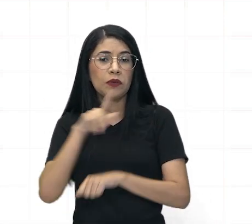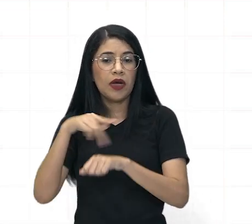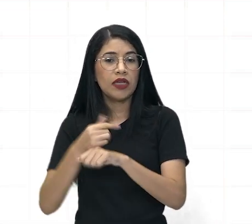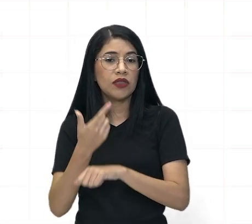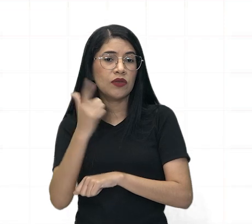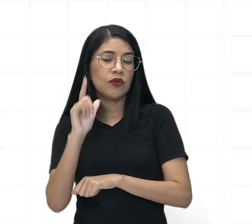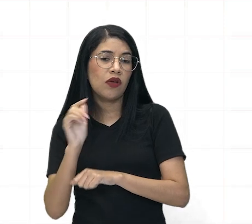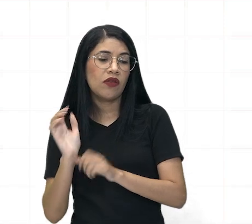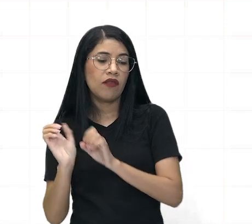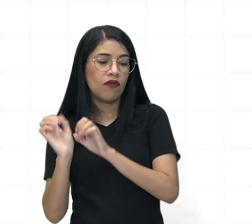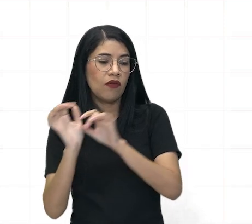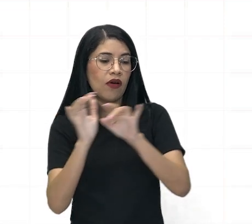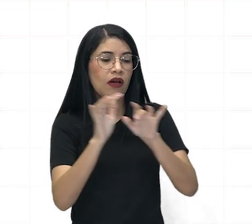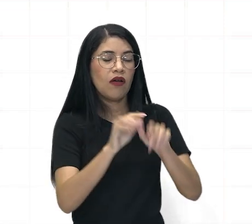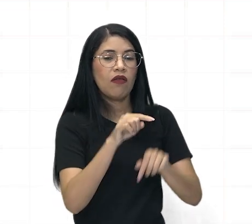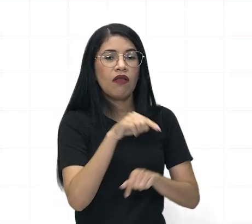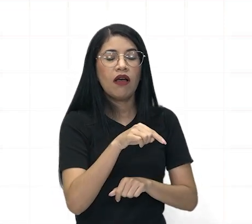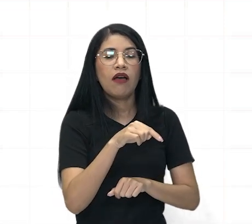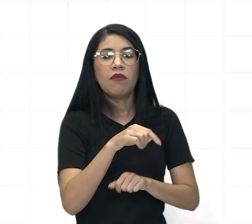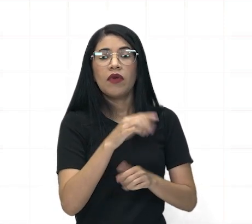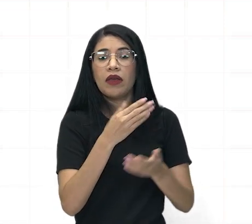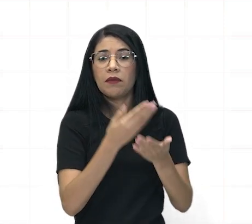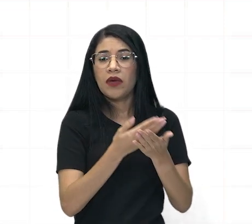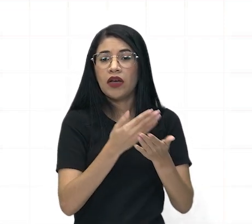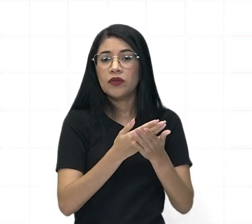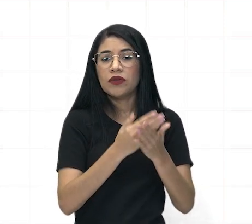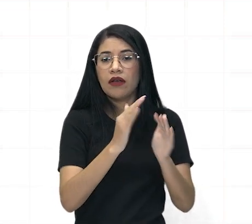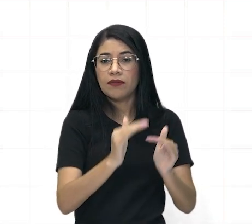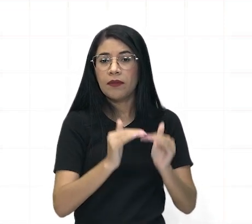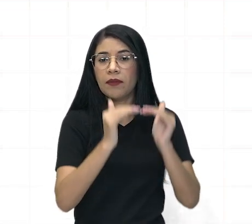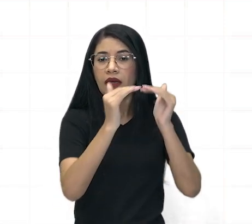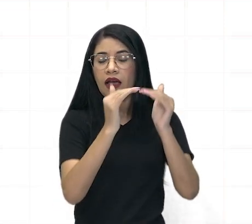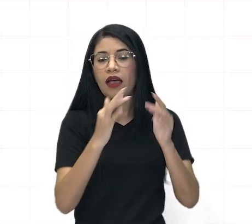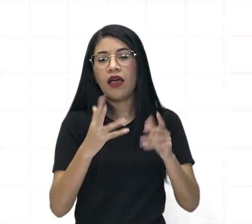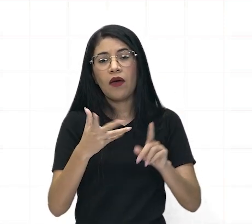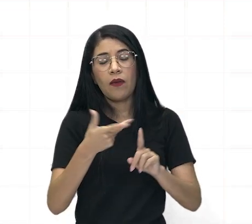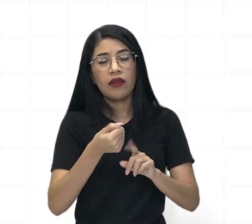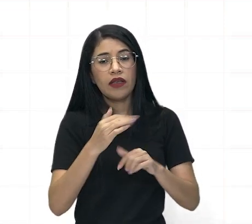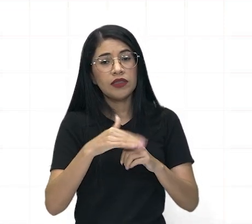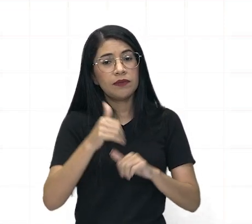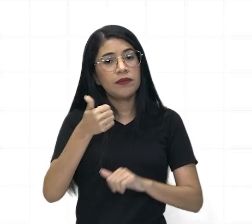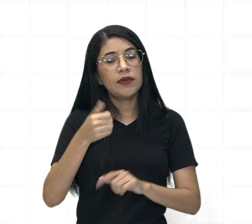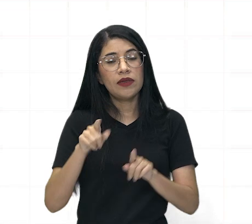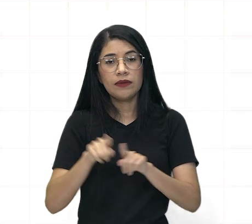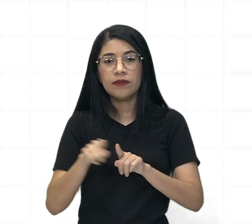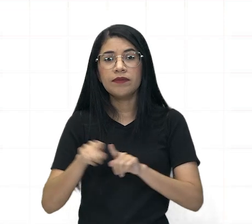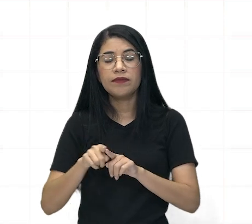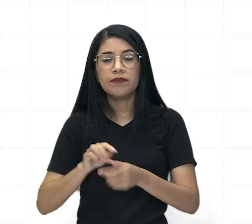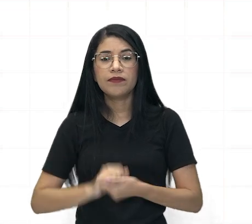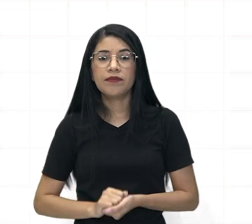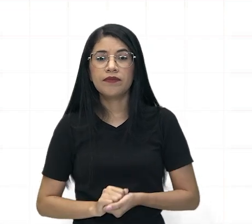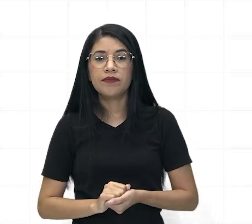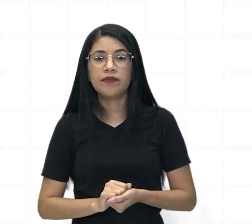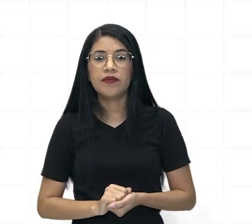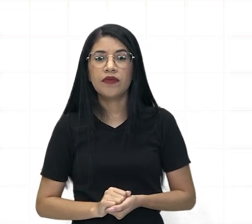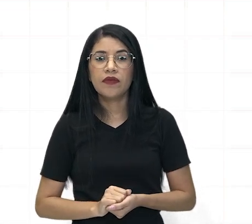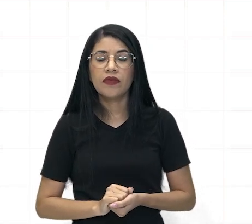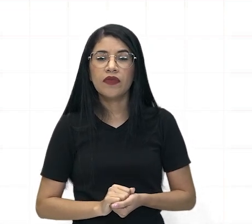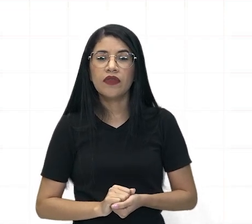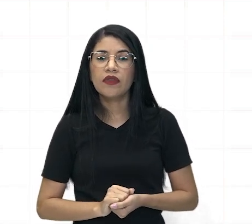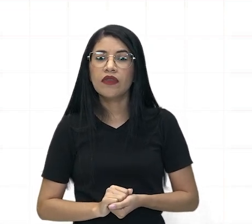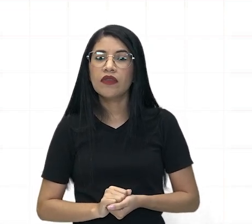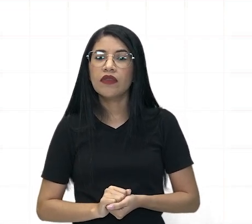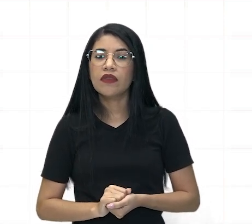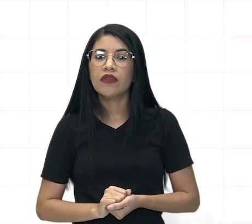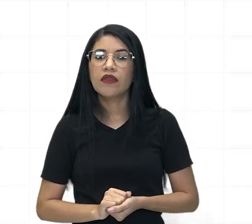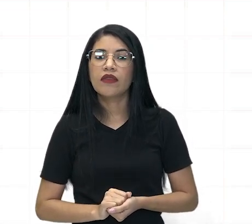internacionais que buscam estudo de qualidade superior, tá? O ensino superior de qualidade, inclusive, né? Deu certo aqui o erro, as